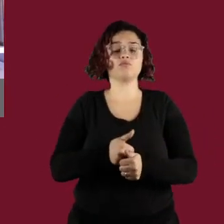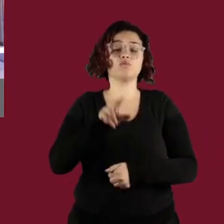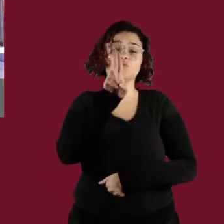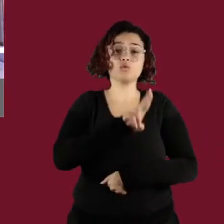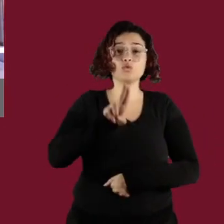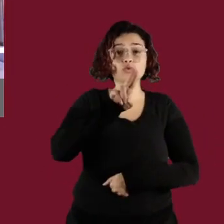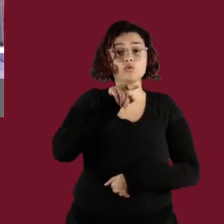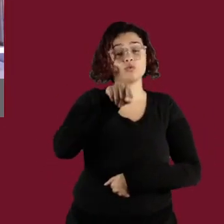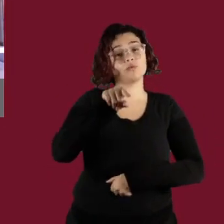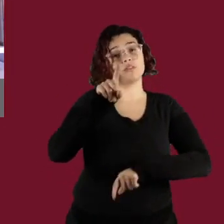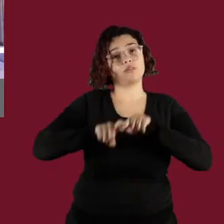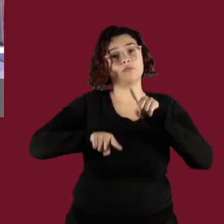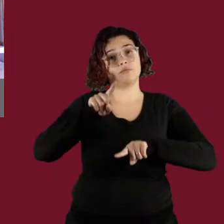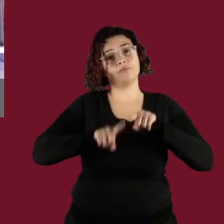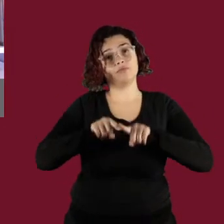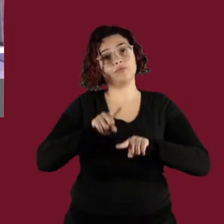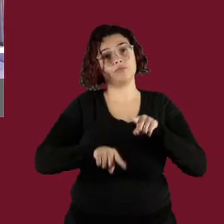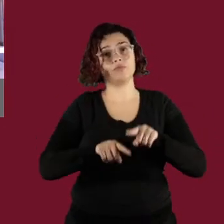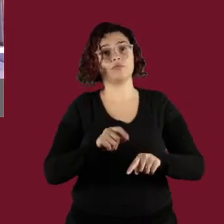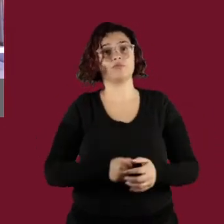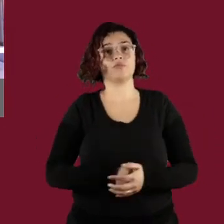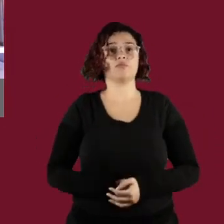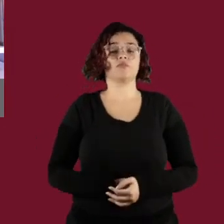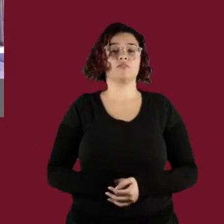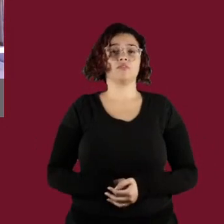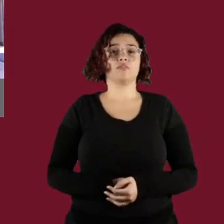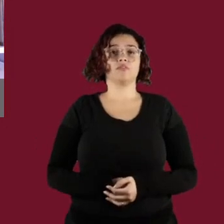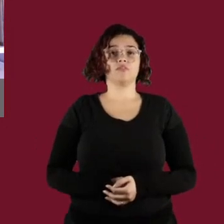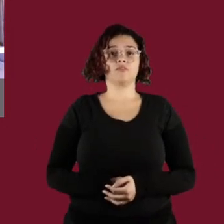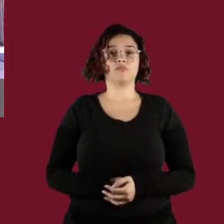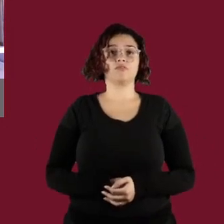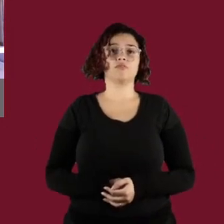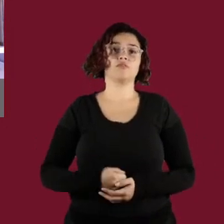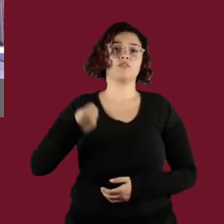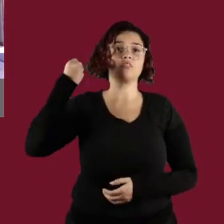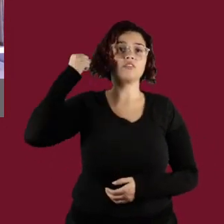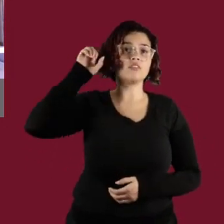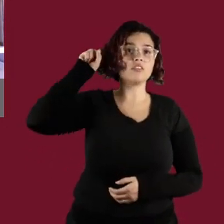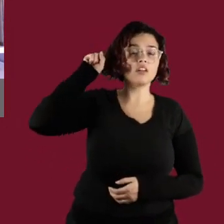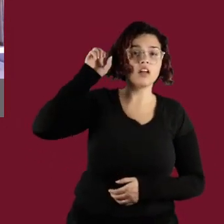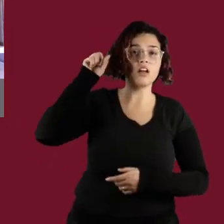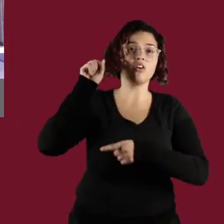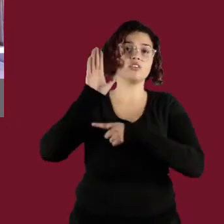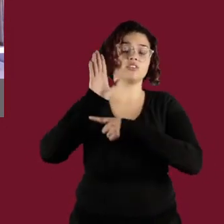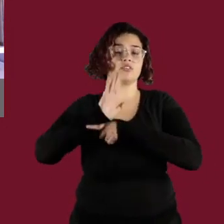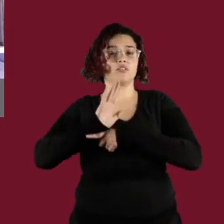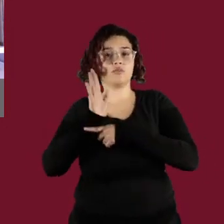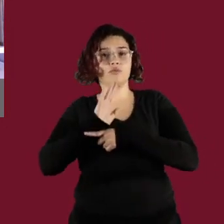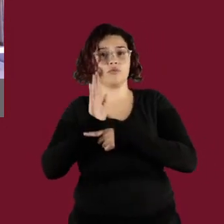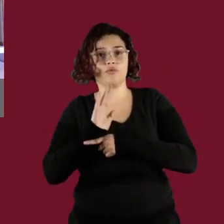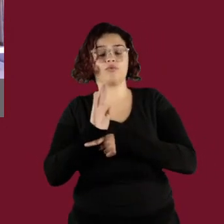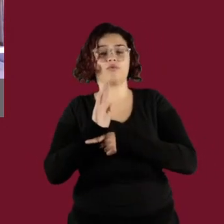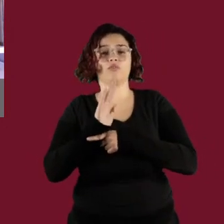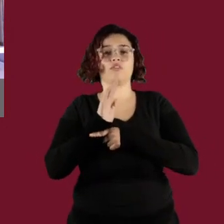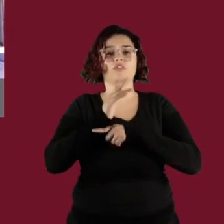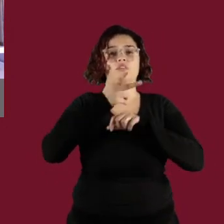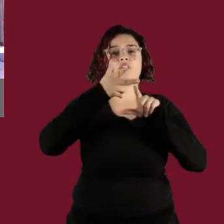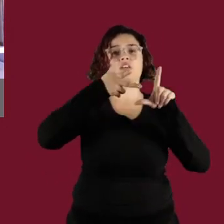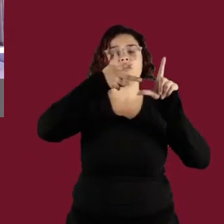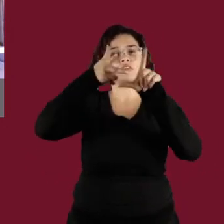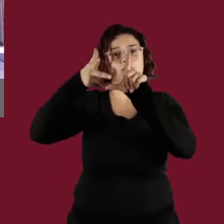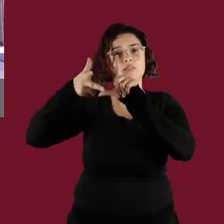nosso material. São séries de áudio, de vídeo, são documentários,